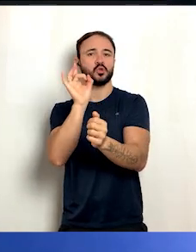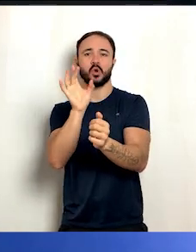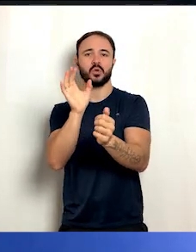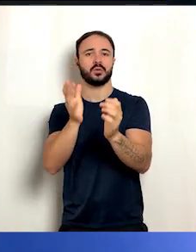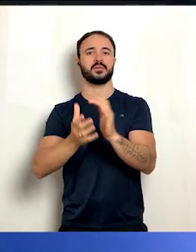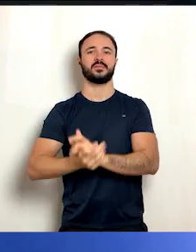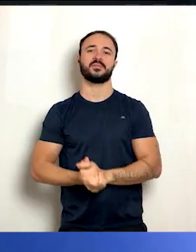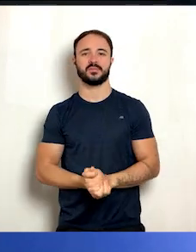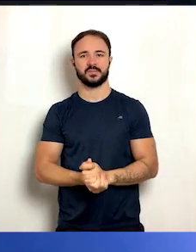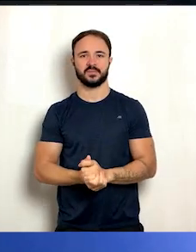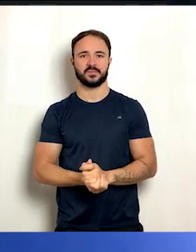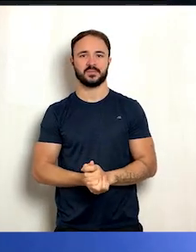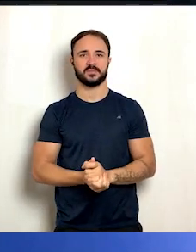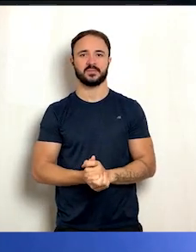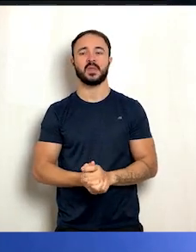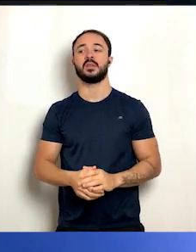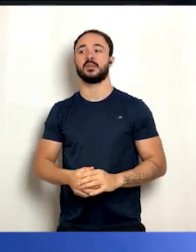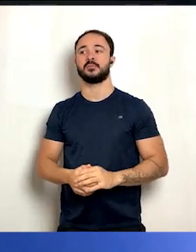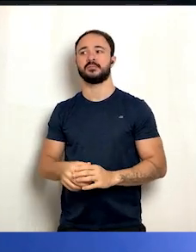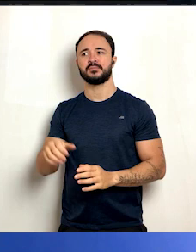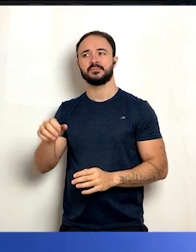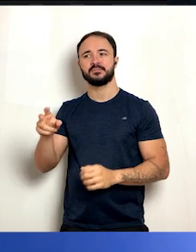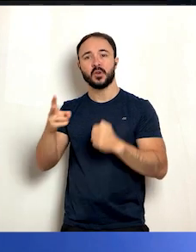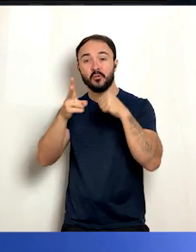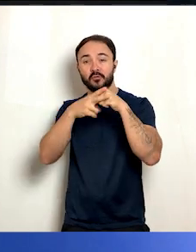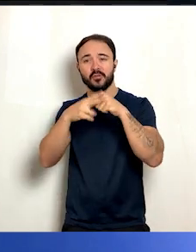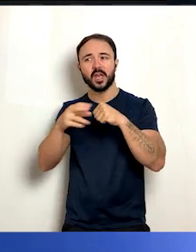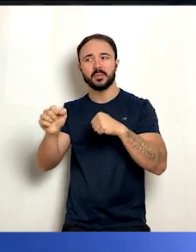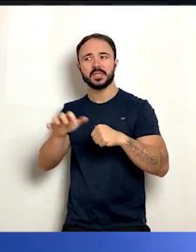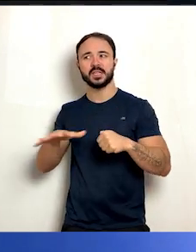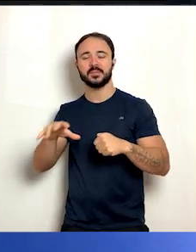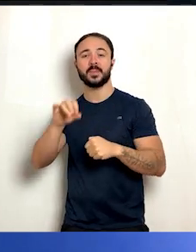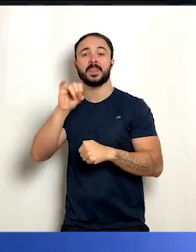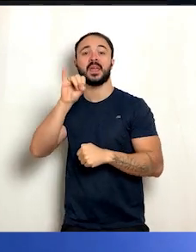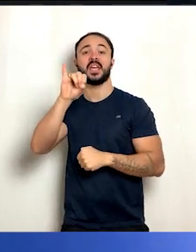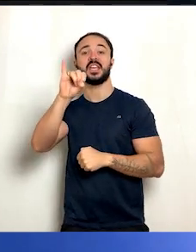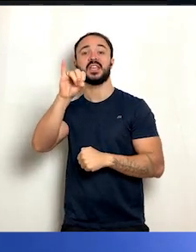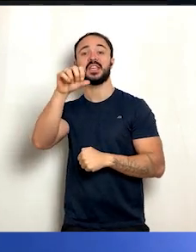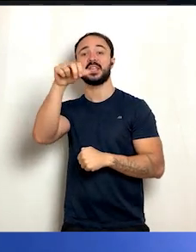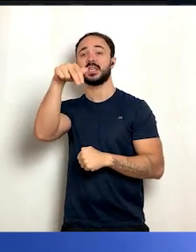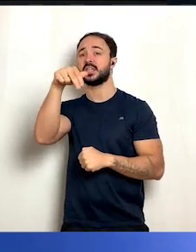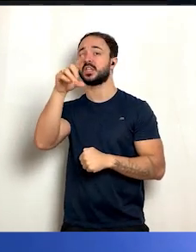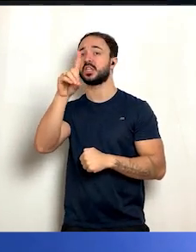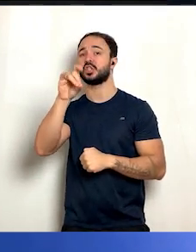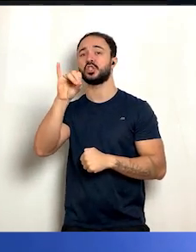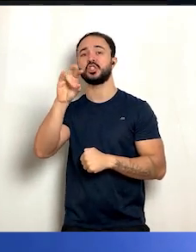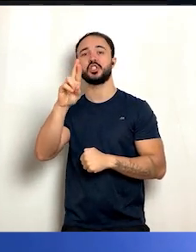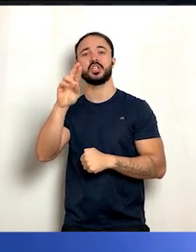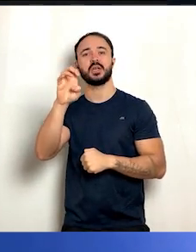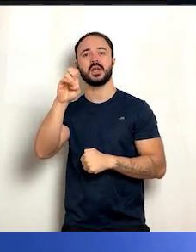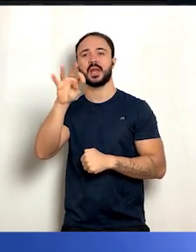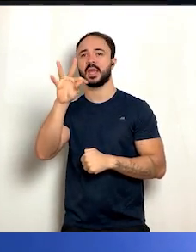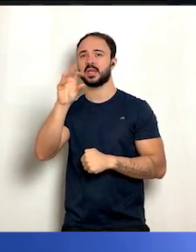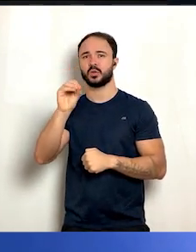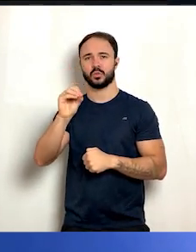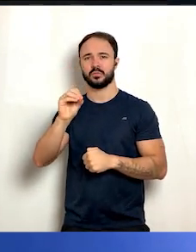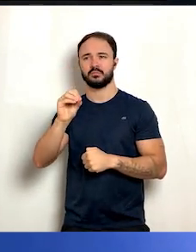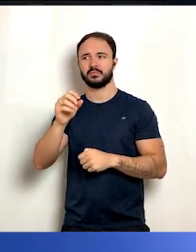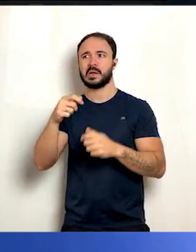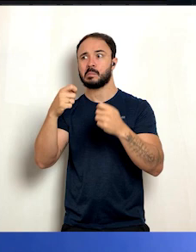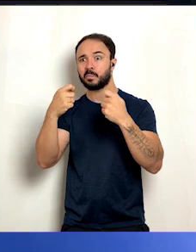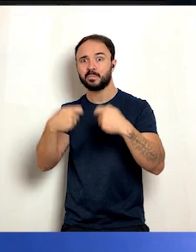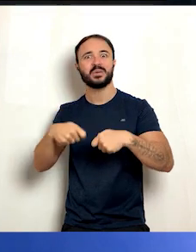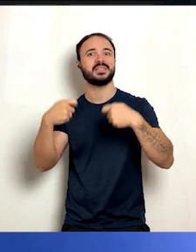transitivos indiretos são aqueles transitivos que não têm sentido completo e precisam de um complemento acompanhado